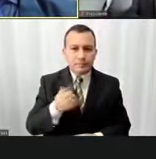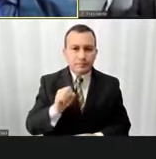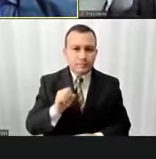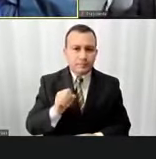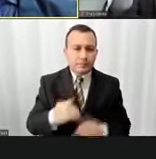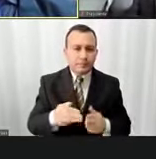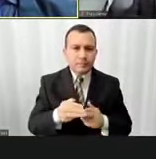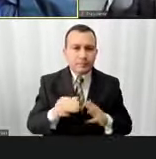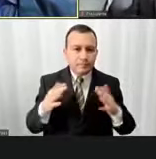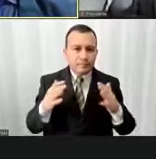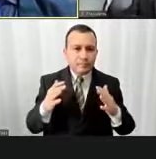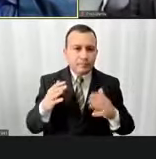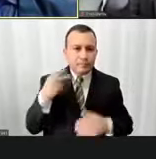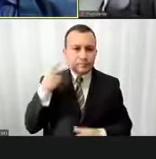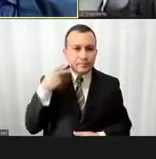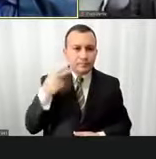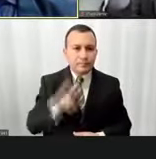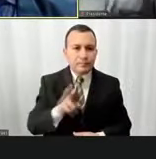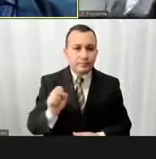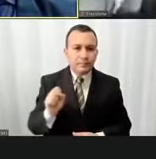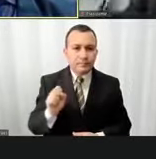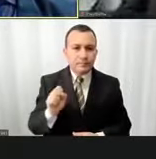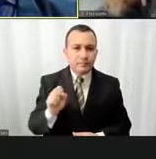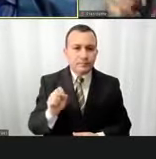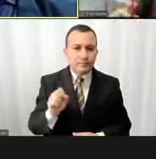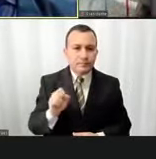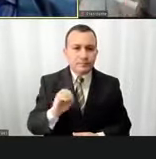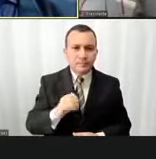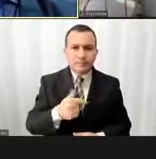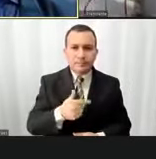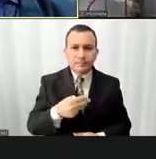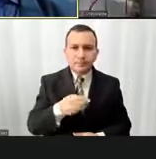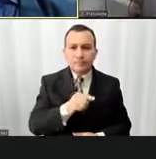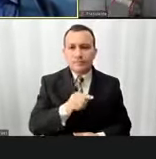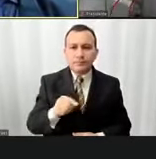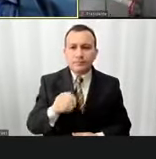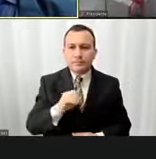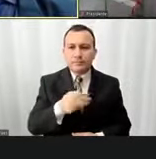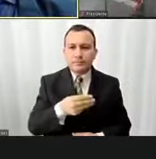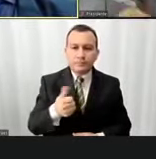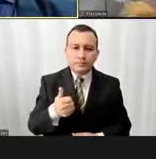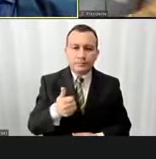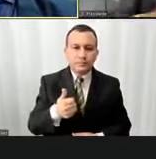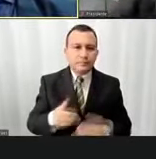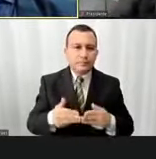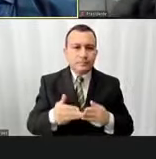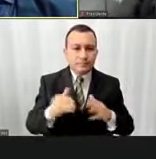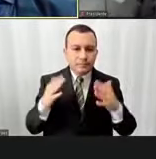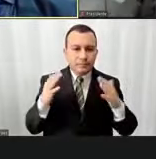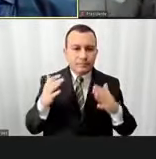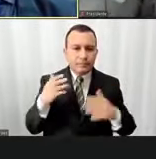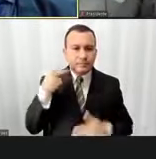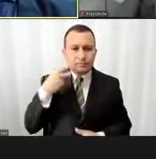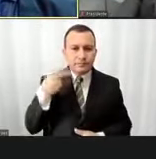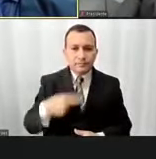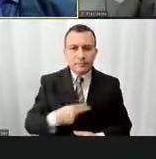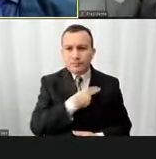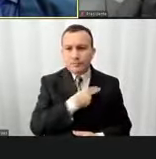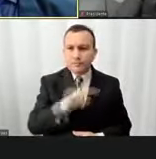de aplausos, vereador Rodrigo da Ruda Sá, 023 a 031. Moção de aplausos, vereador Sargento Joel,